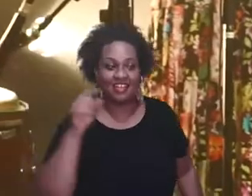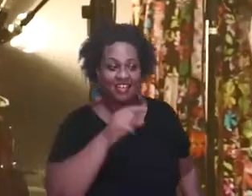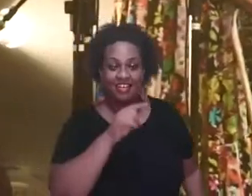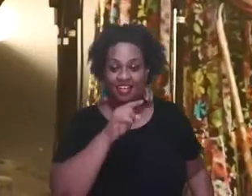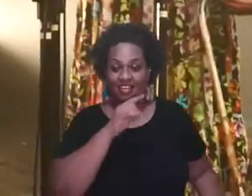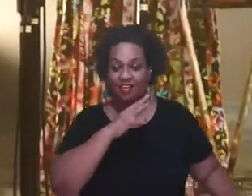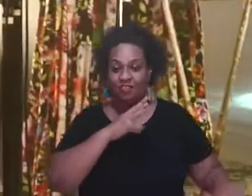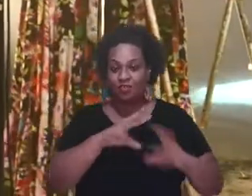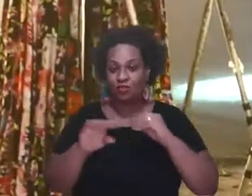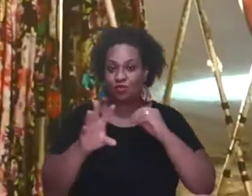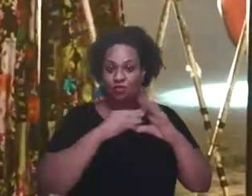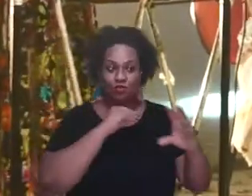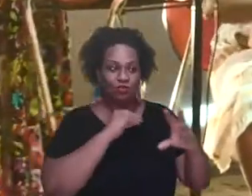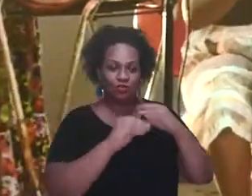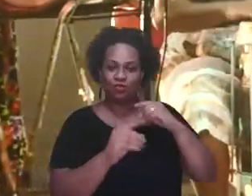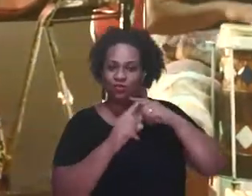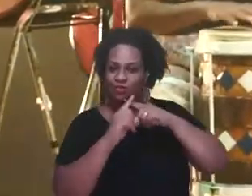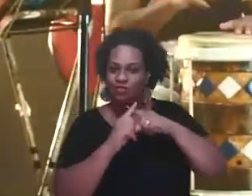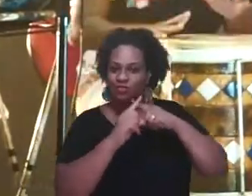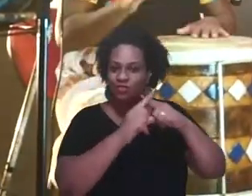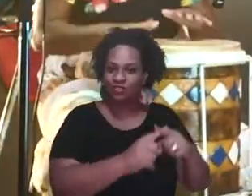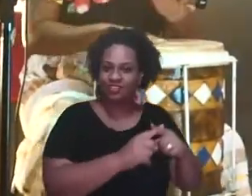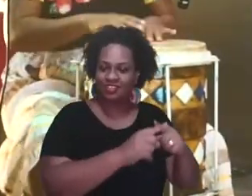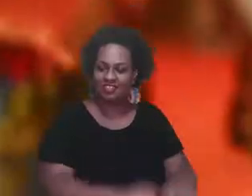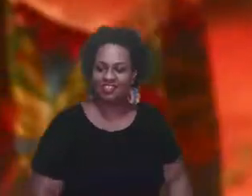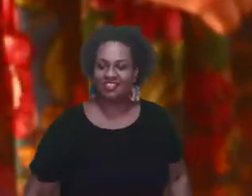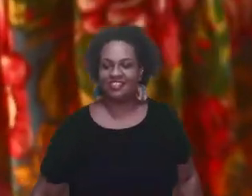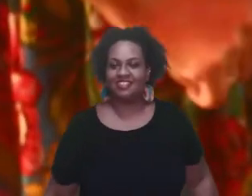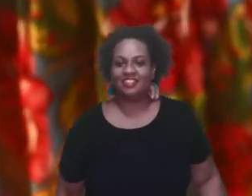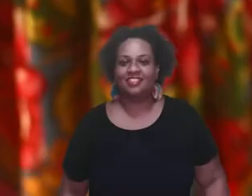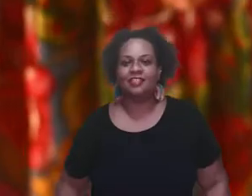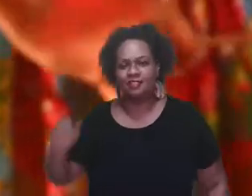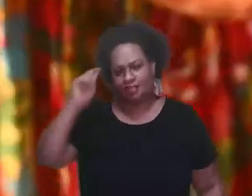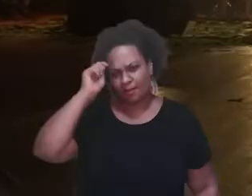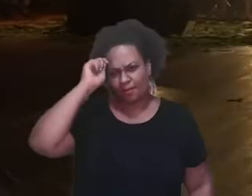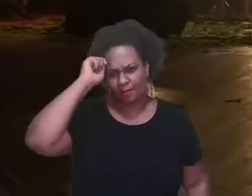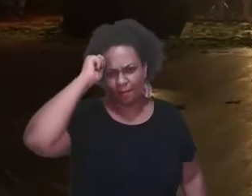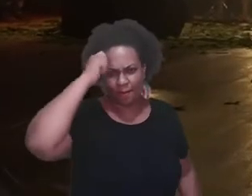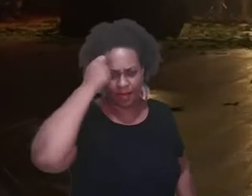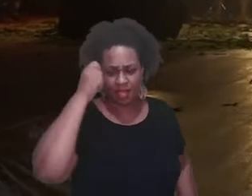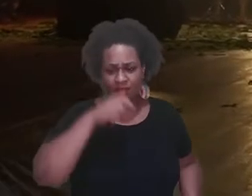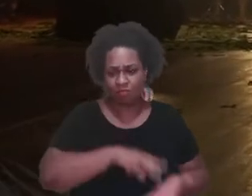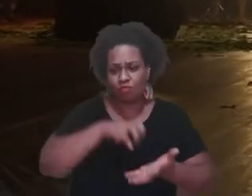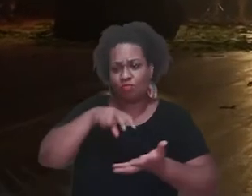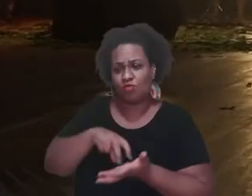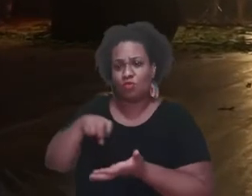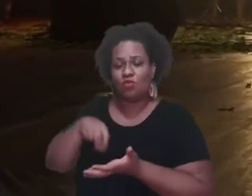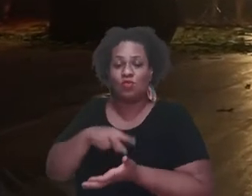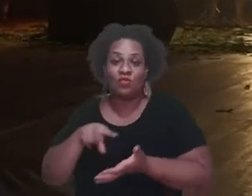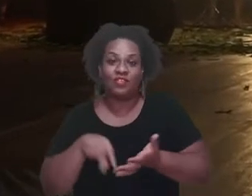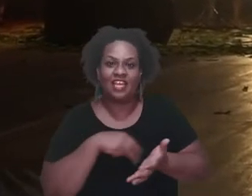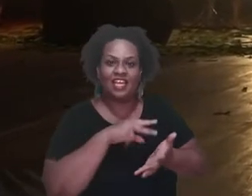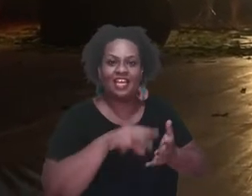eu era da polegada é uma mas bandeirinha Peppa Tiririca rápida ela por ela dança